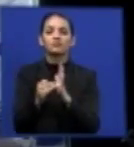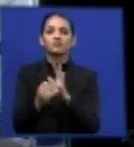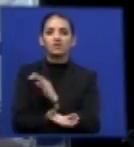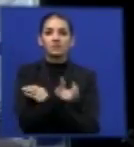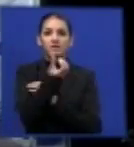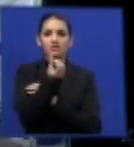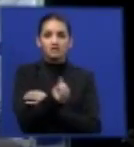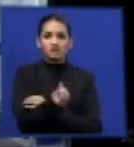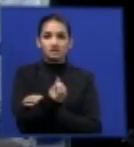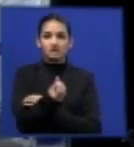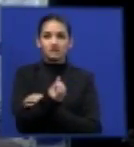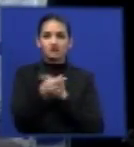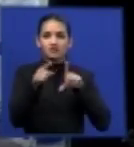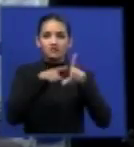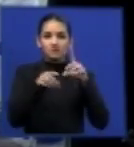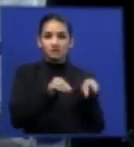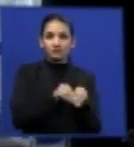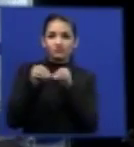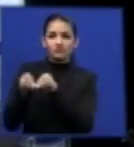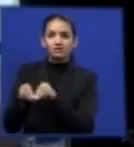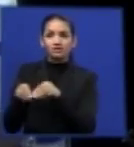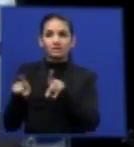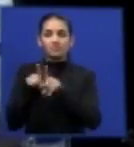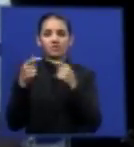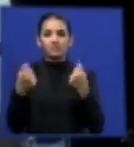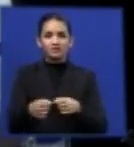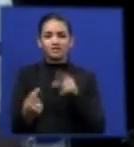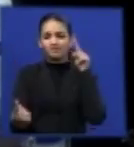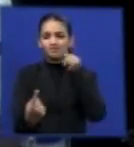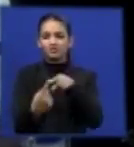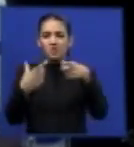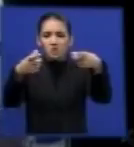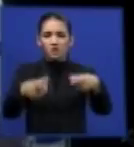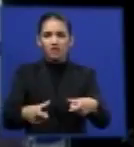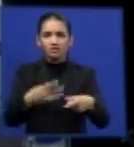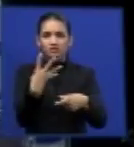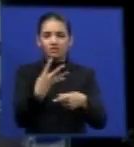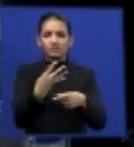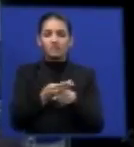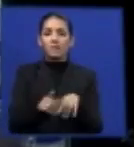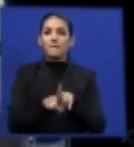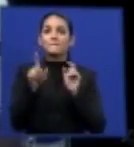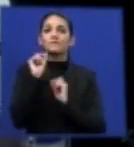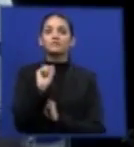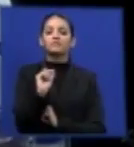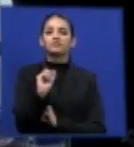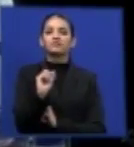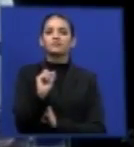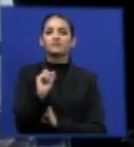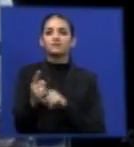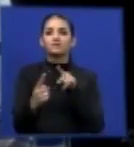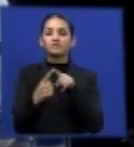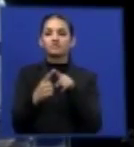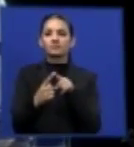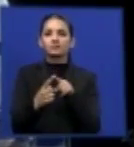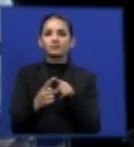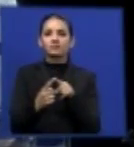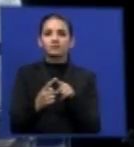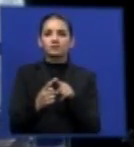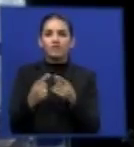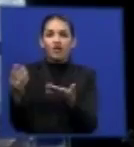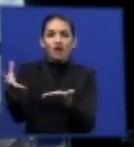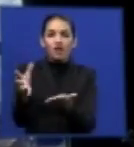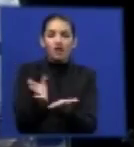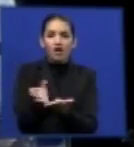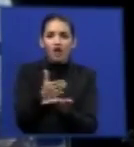a quatro agora qual é a realidade o que que acontece de fato então nós eh pegamos os dados oficiais do